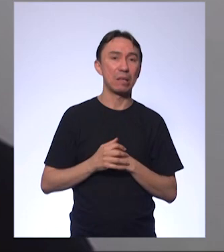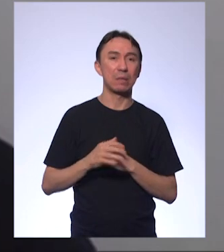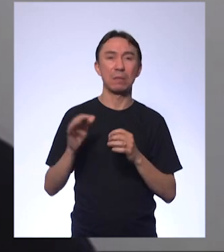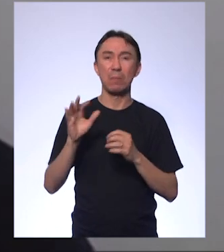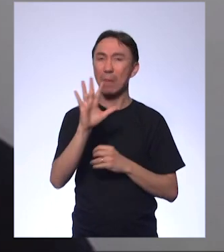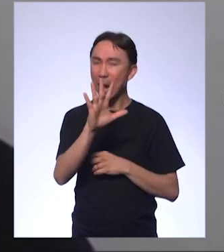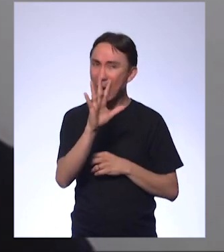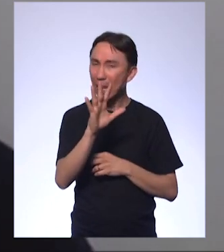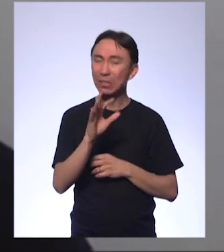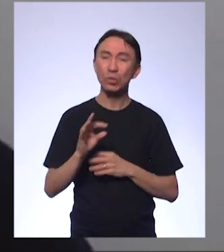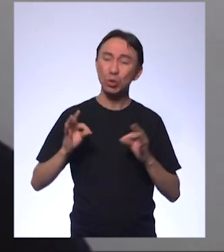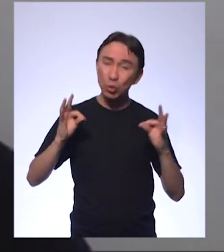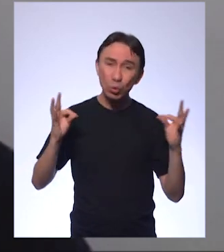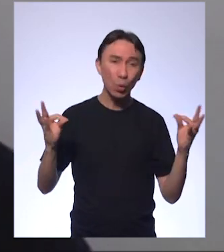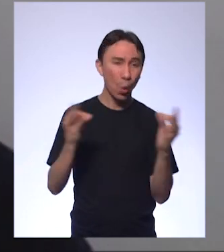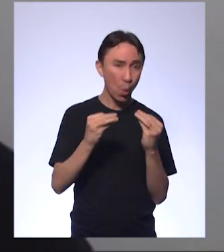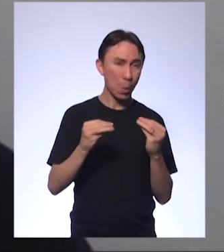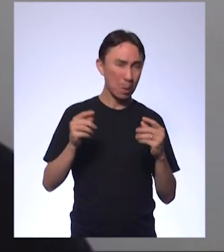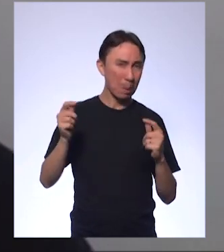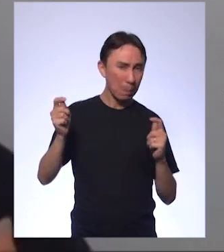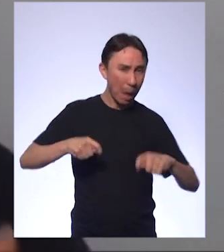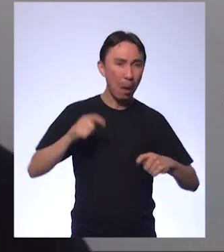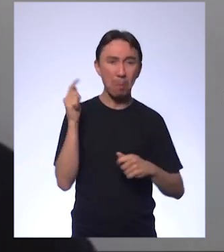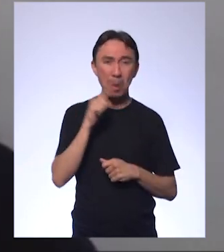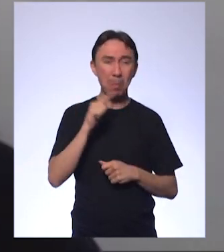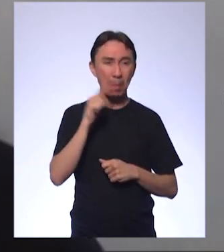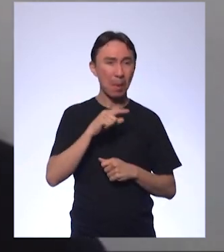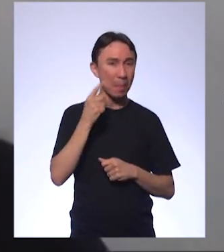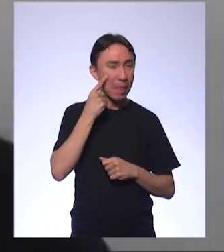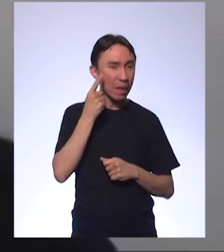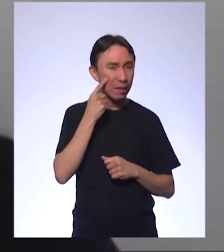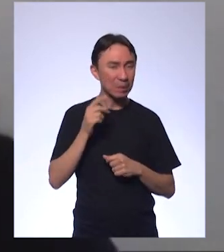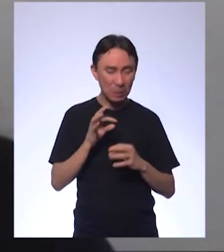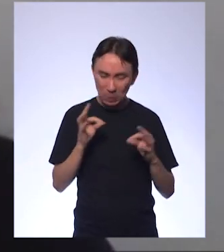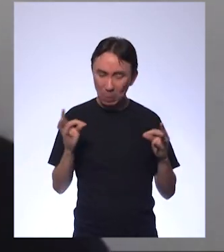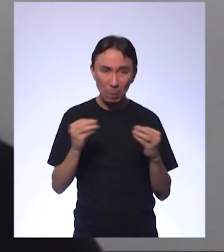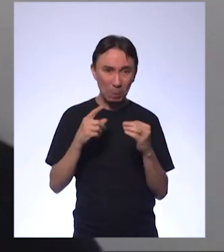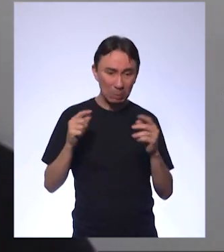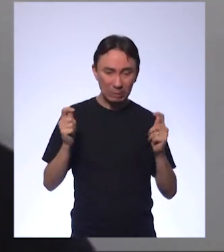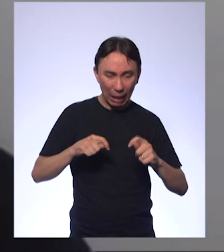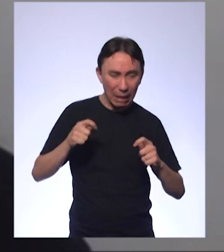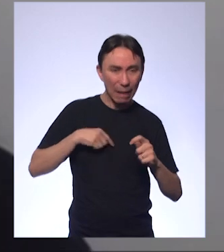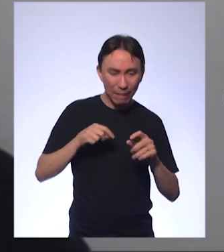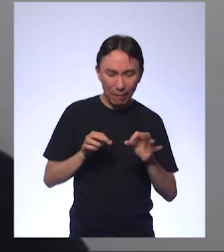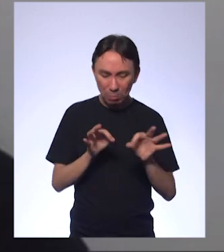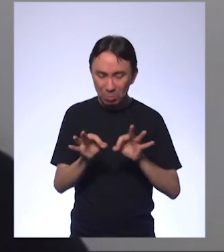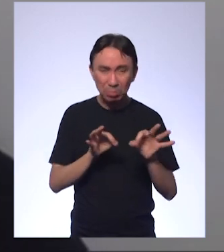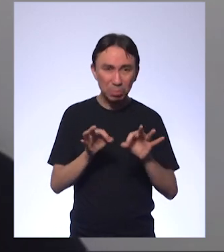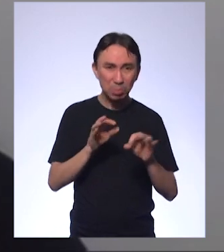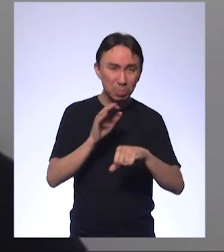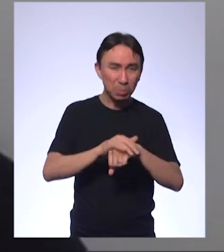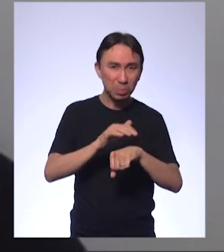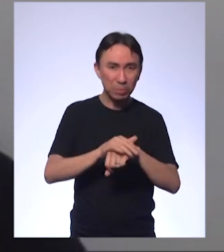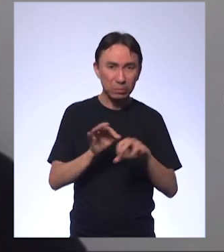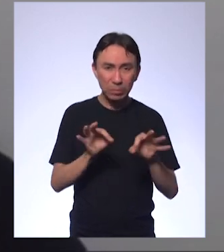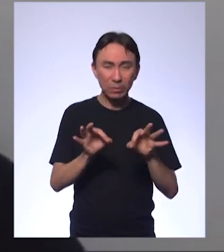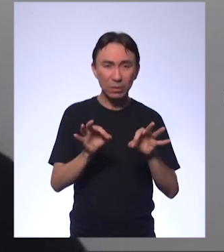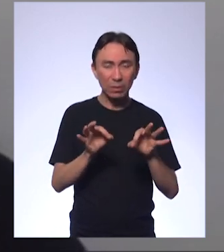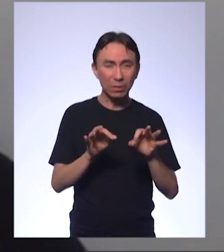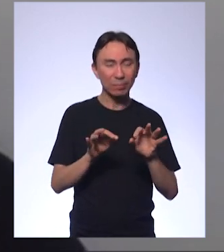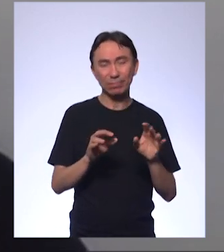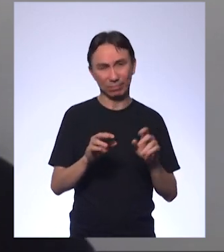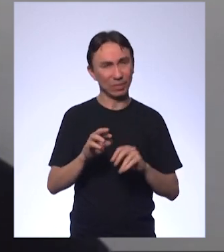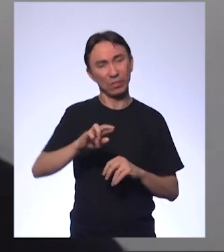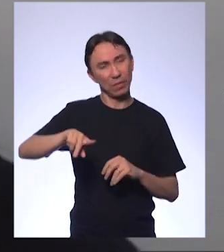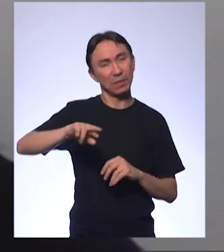vão ter essa capacidade aí, apesar da gente ter tantos genes, né? E quando a gente fala em variação dos